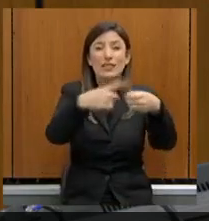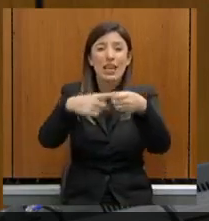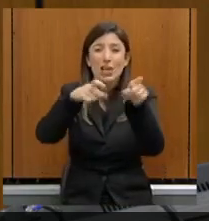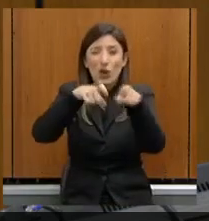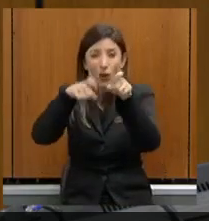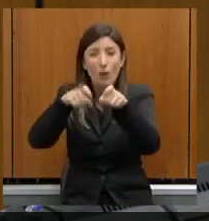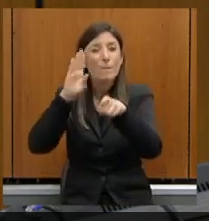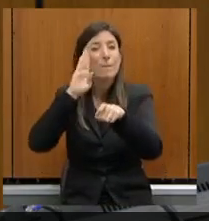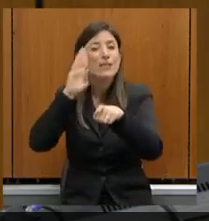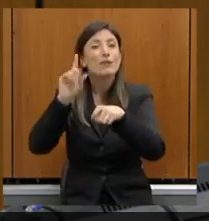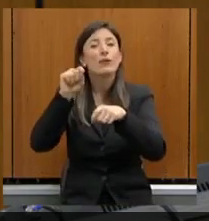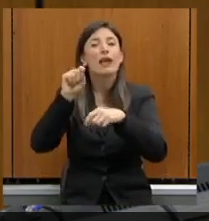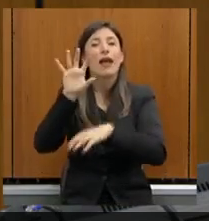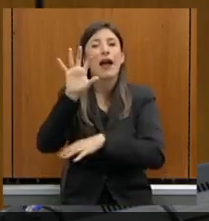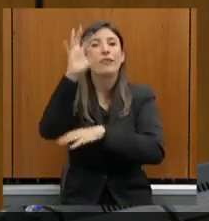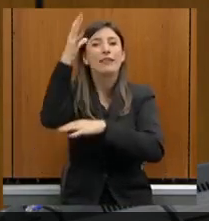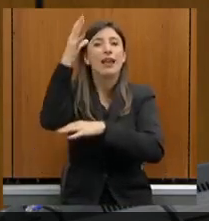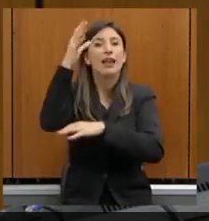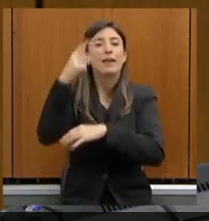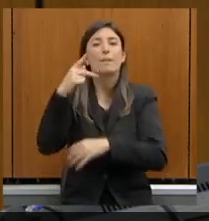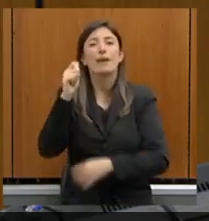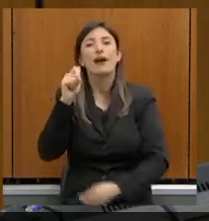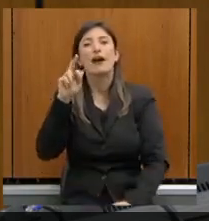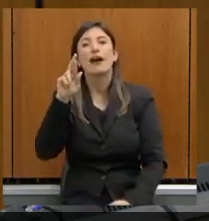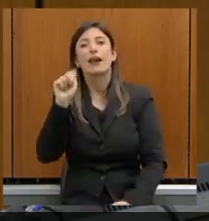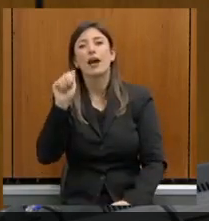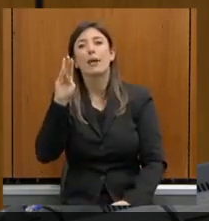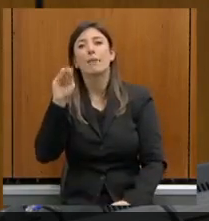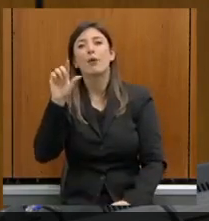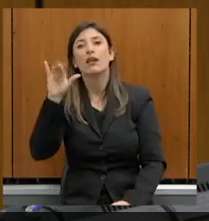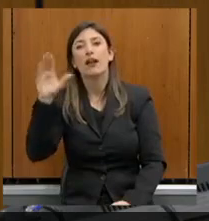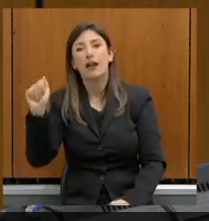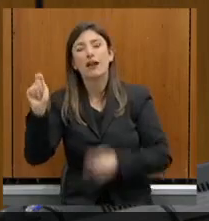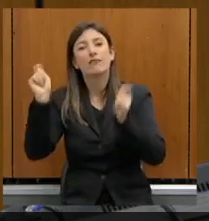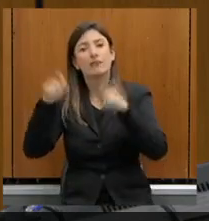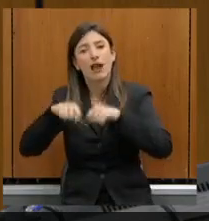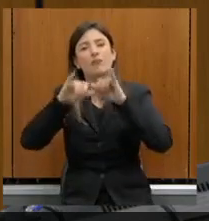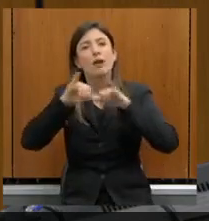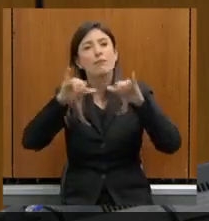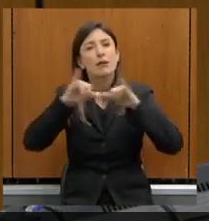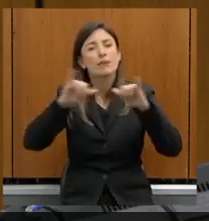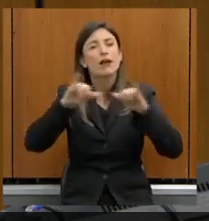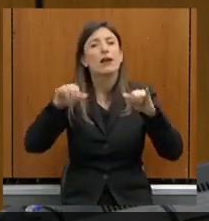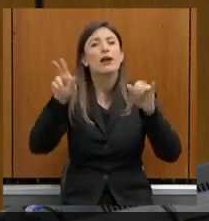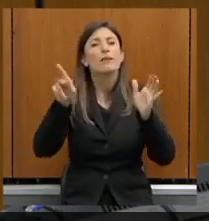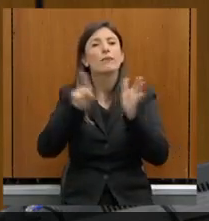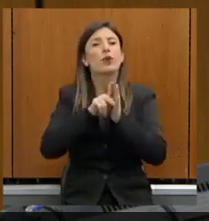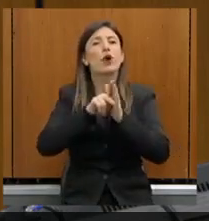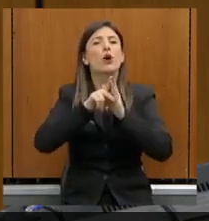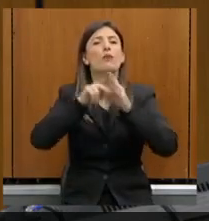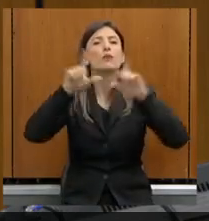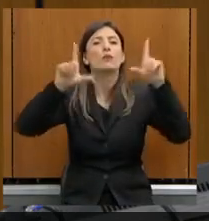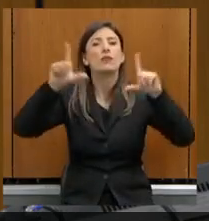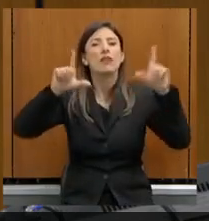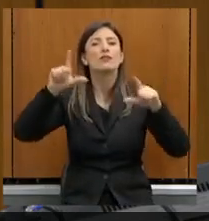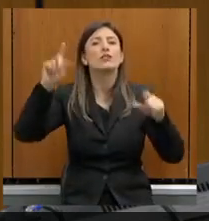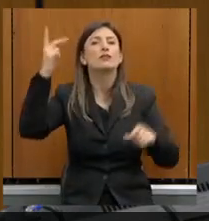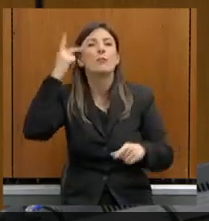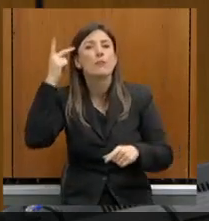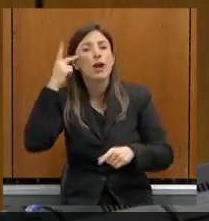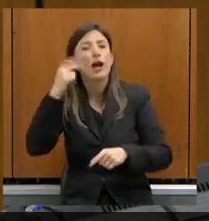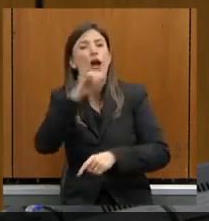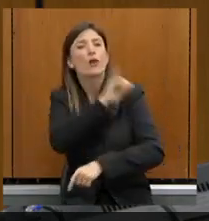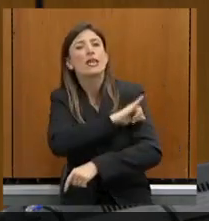parabólicas que transmitem muito programas mais de São Paulo, Rio, temos TVs